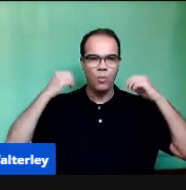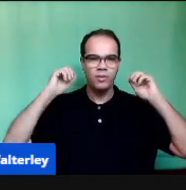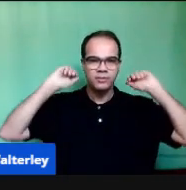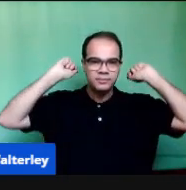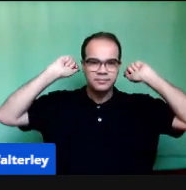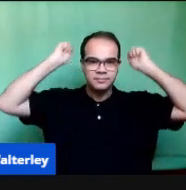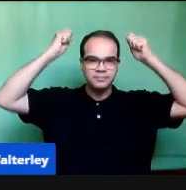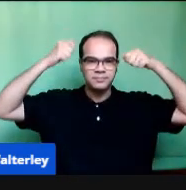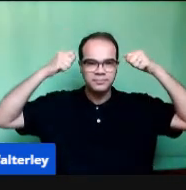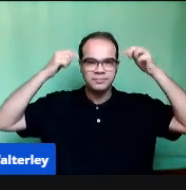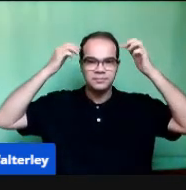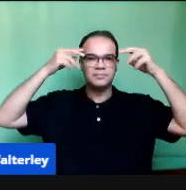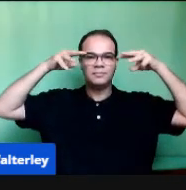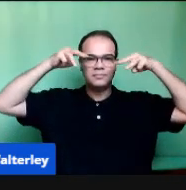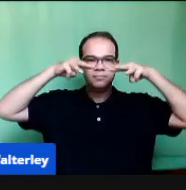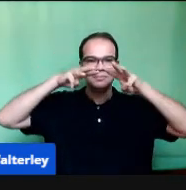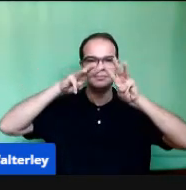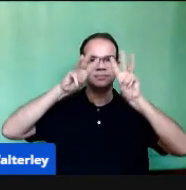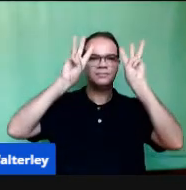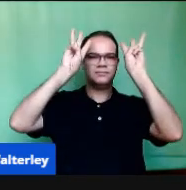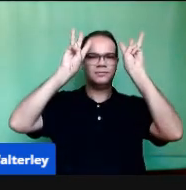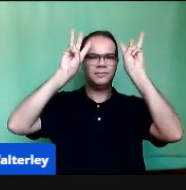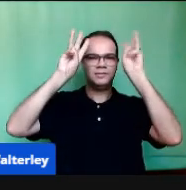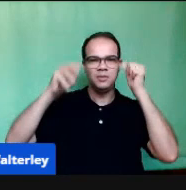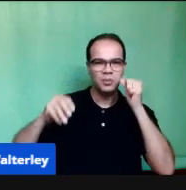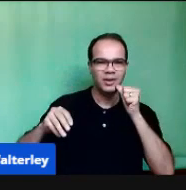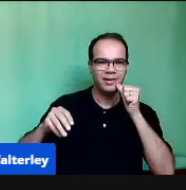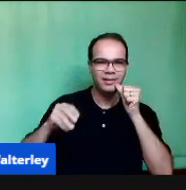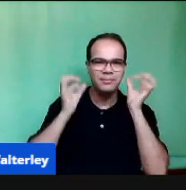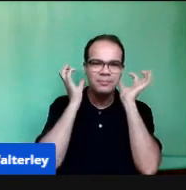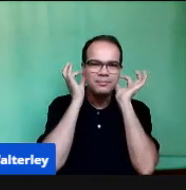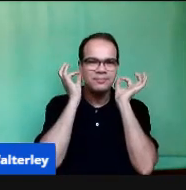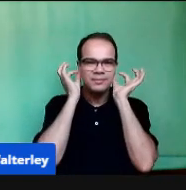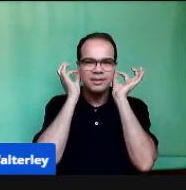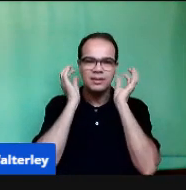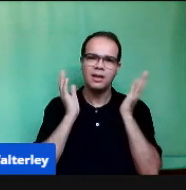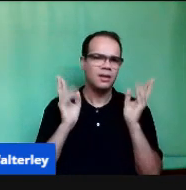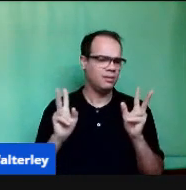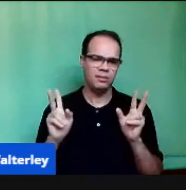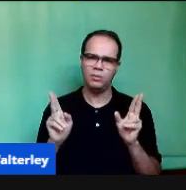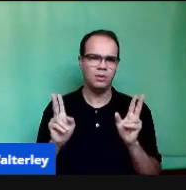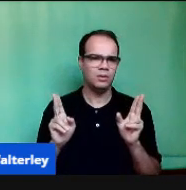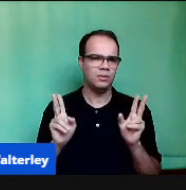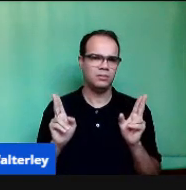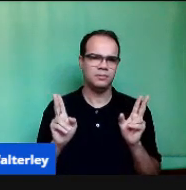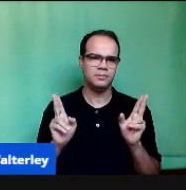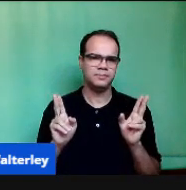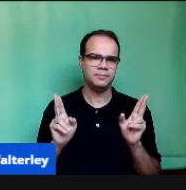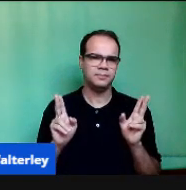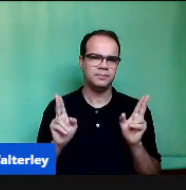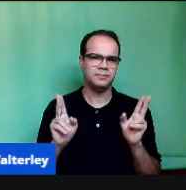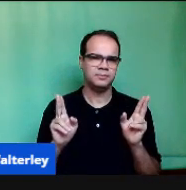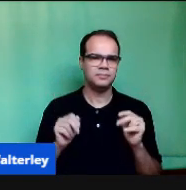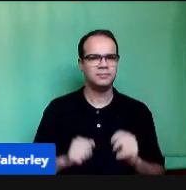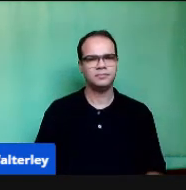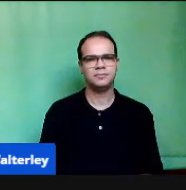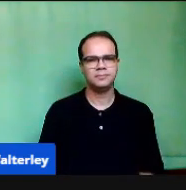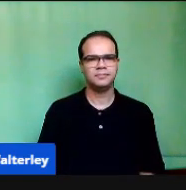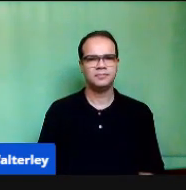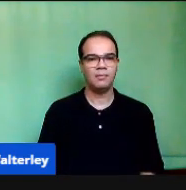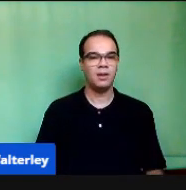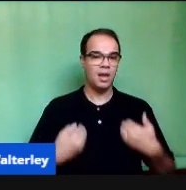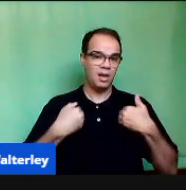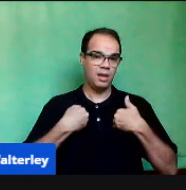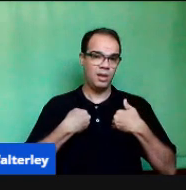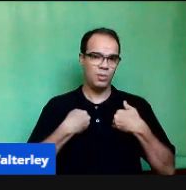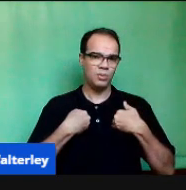que fazem essa mesma experiência. É o mesmo processo onde eu me sinto desde